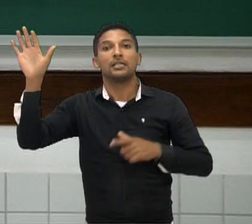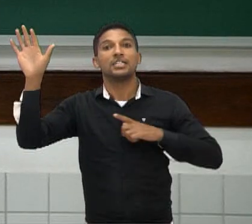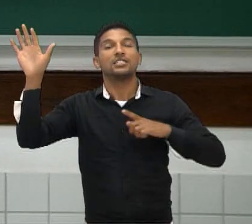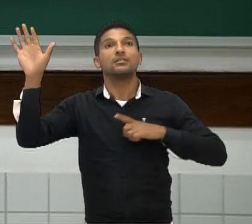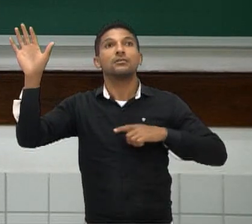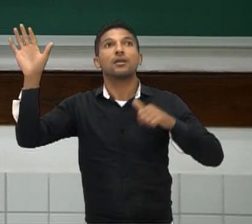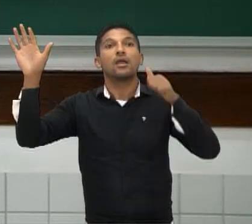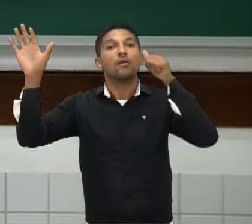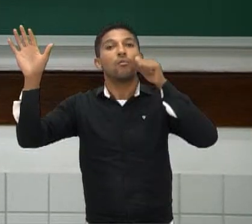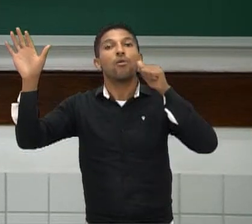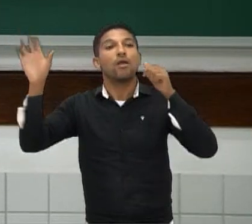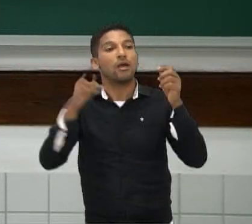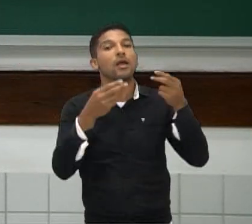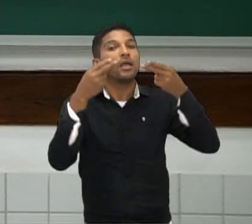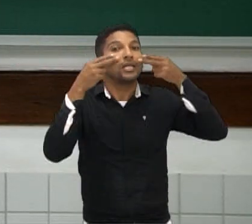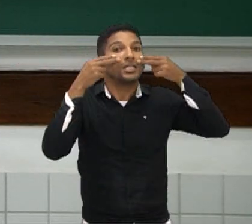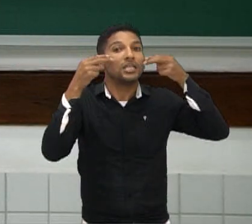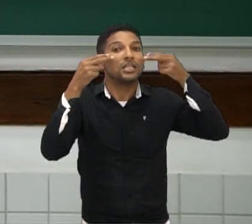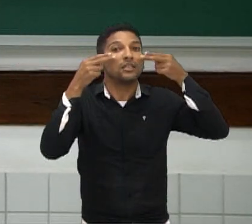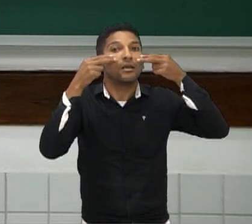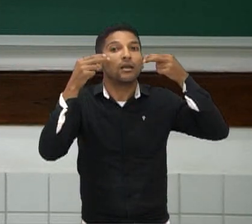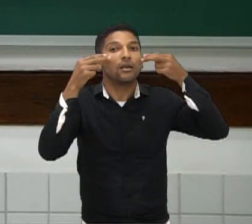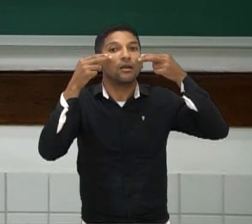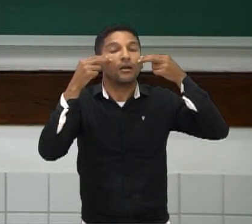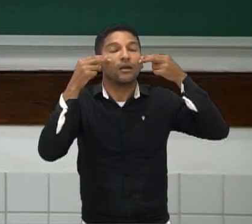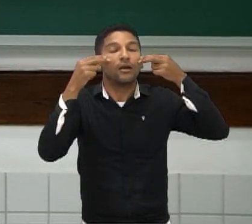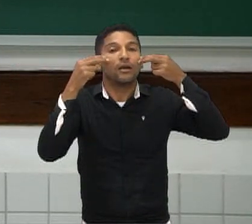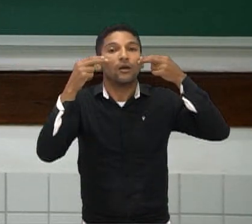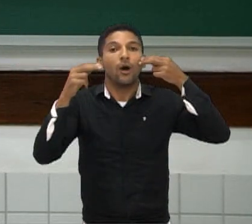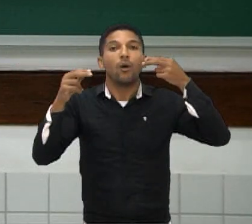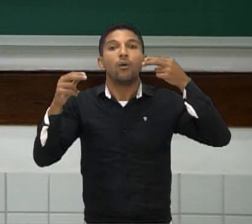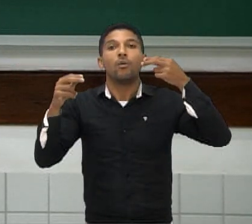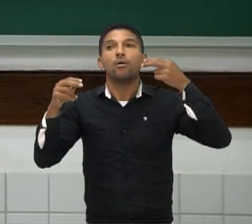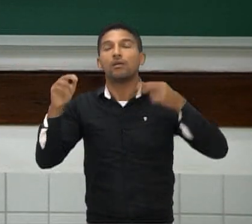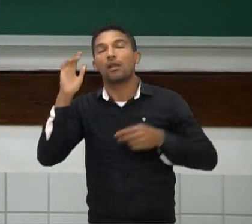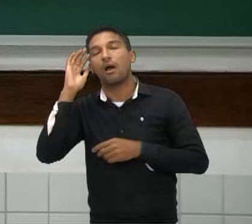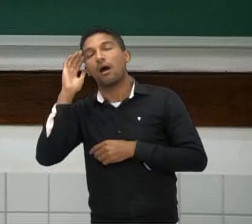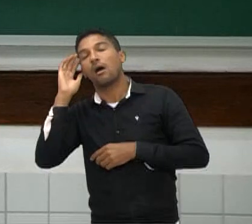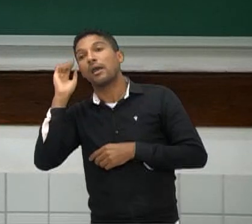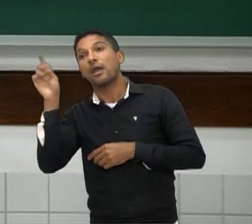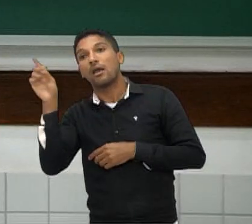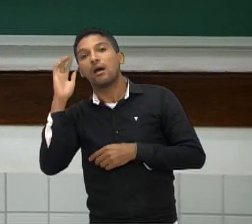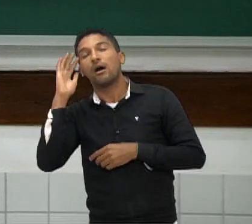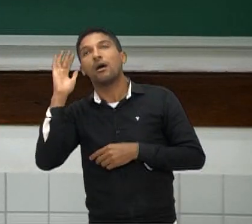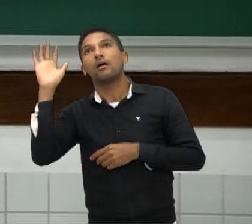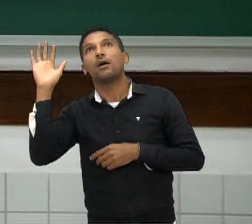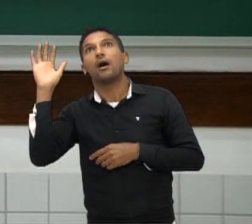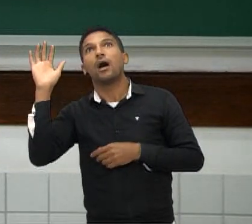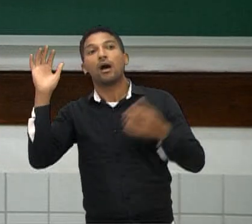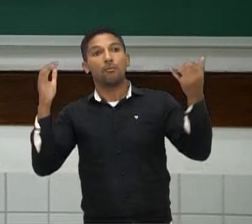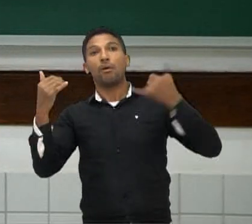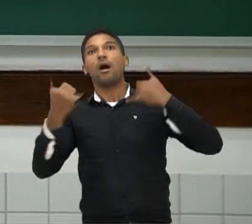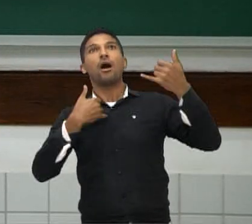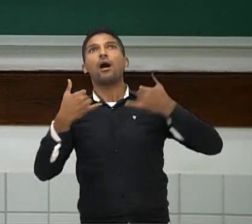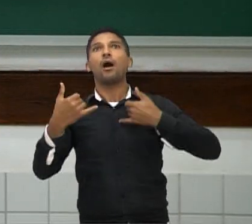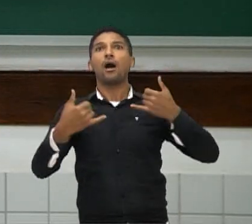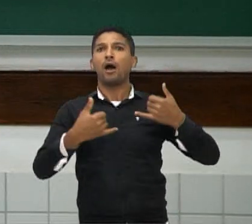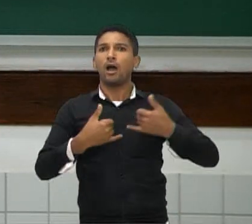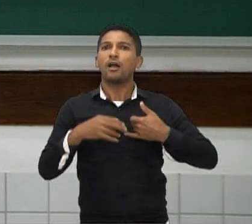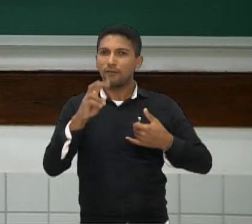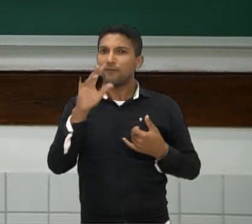avisando desse massacre, dessa conquista dos espanhóis nesse território. De